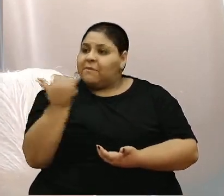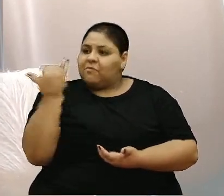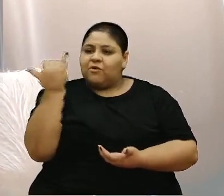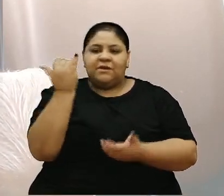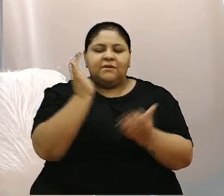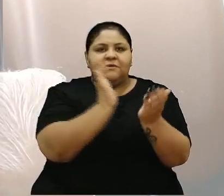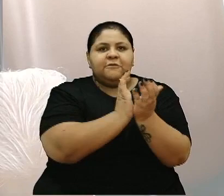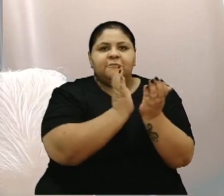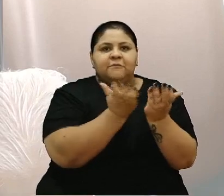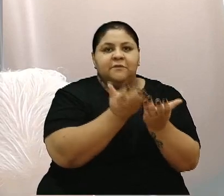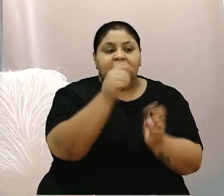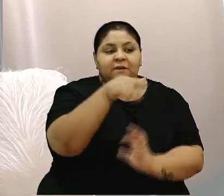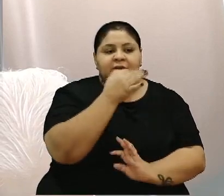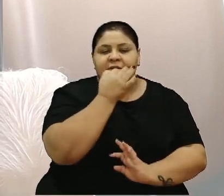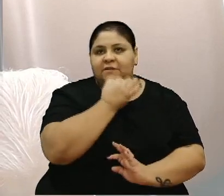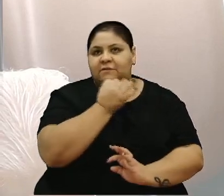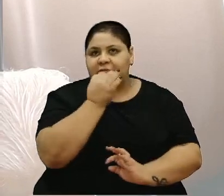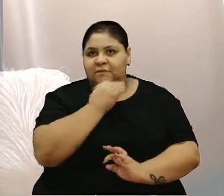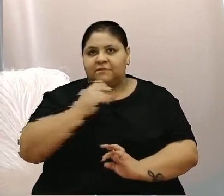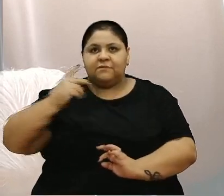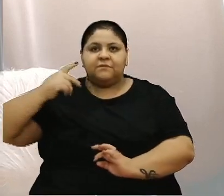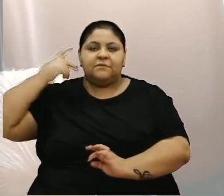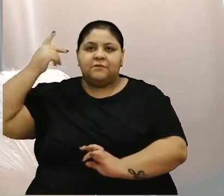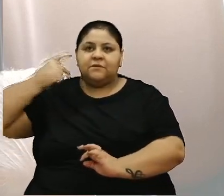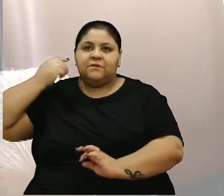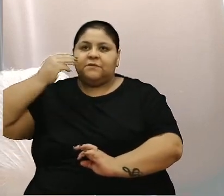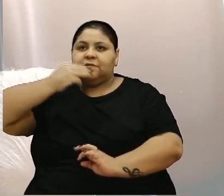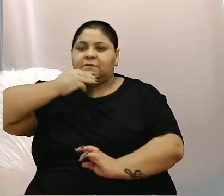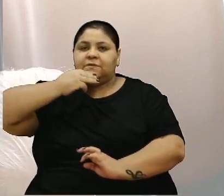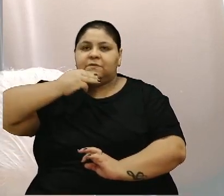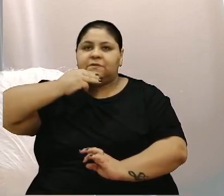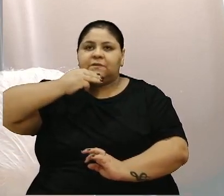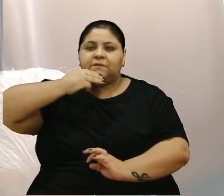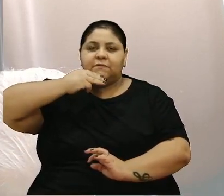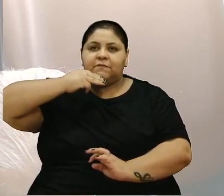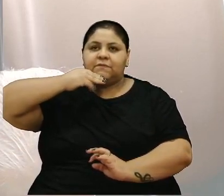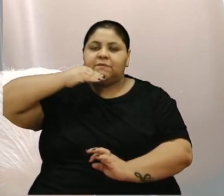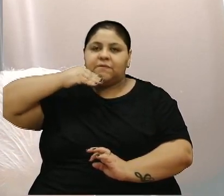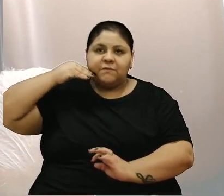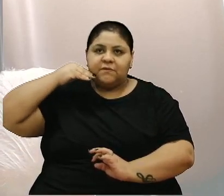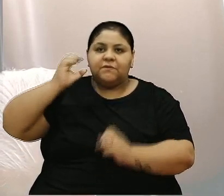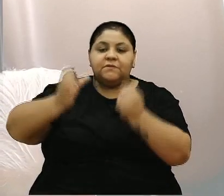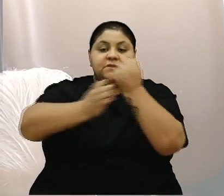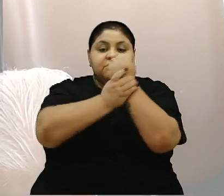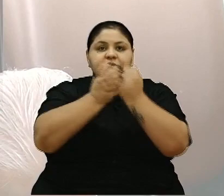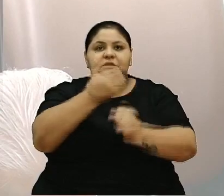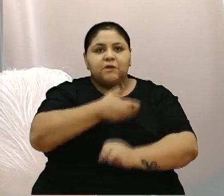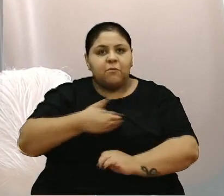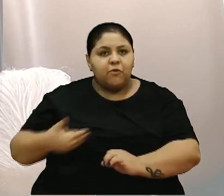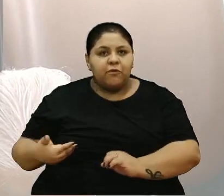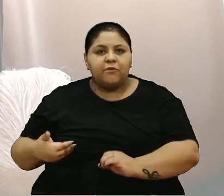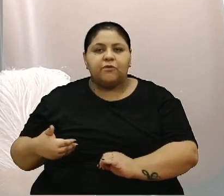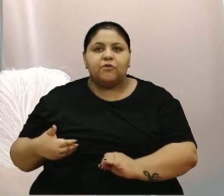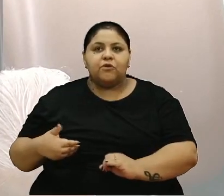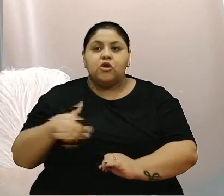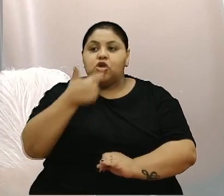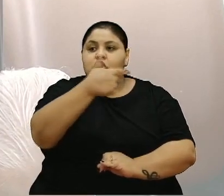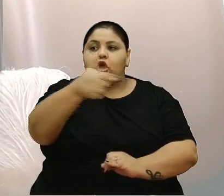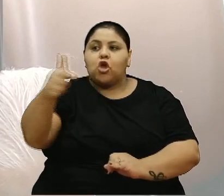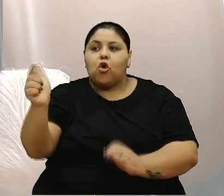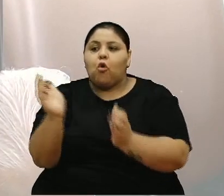comissão em Caxias do Sul, como o vereador Alexandre Bortoluz na Comissão de Segurança Pública. Então, que outras